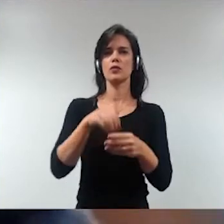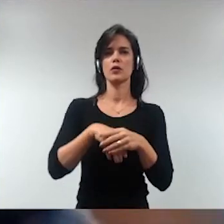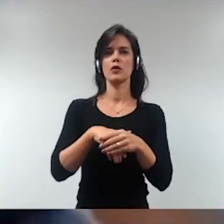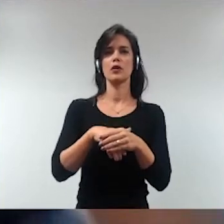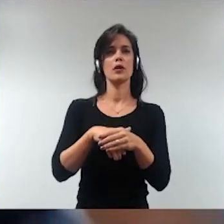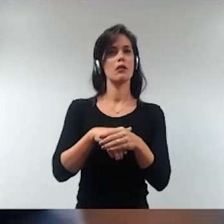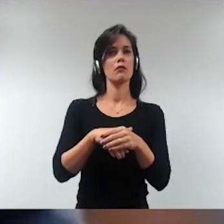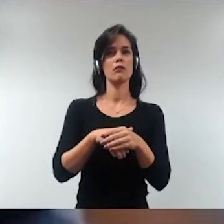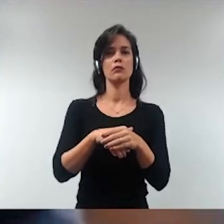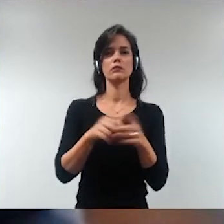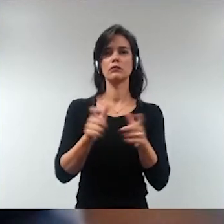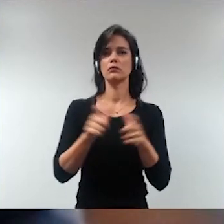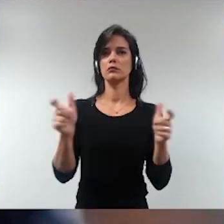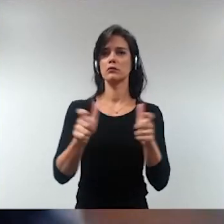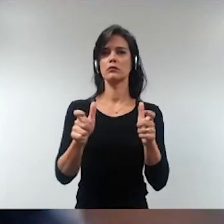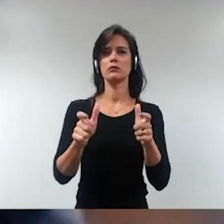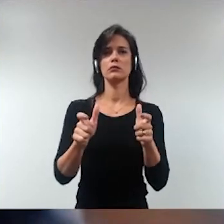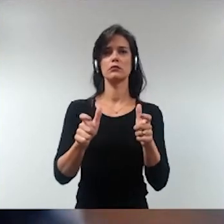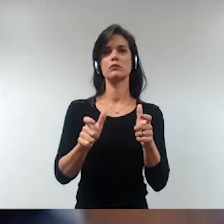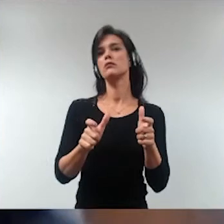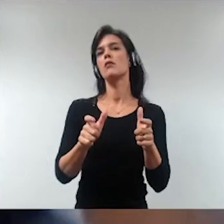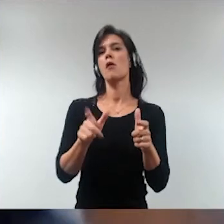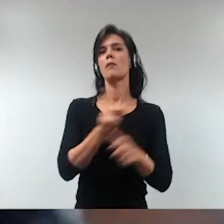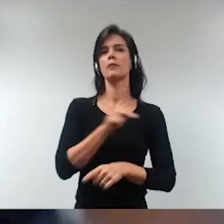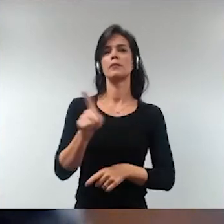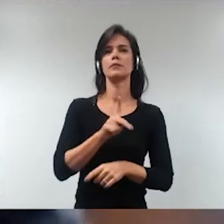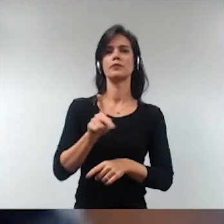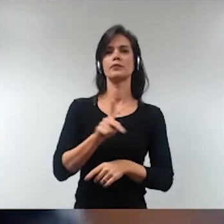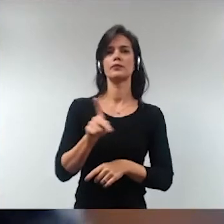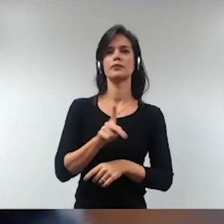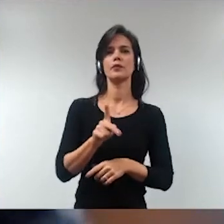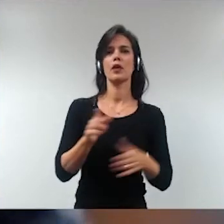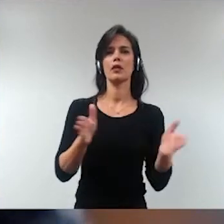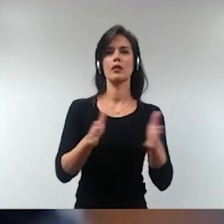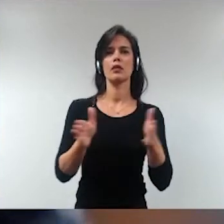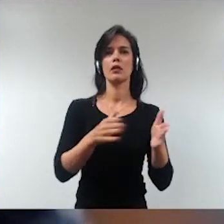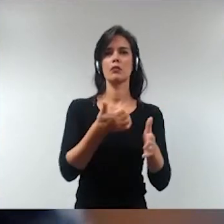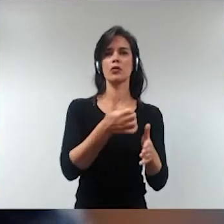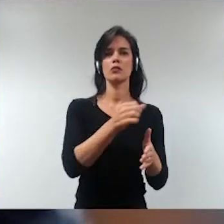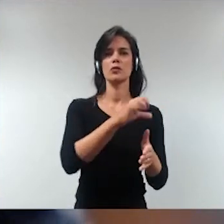presidir a seccional da OAB de Pernambuco no triênio